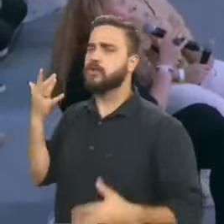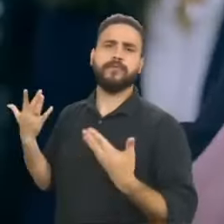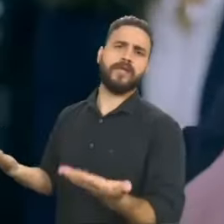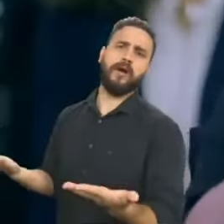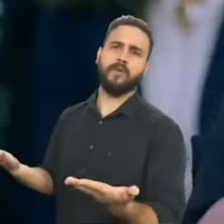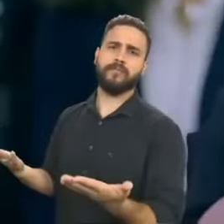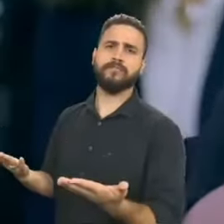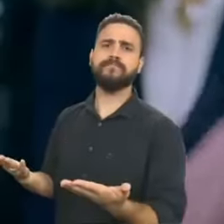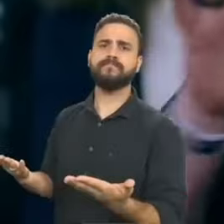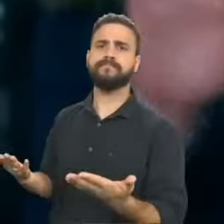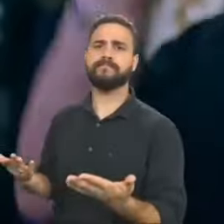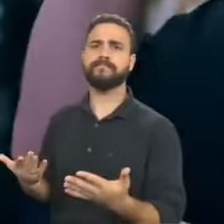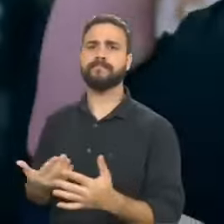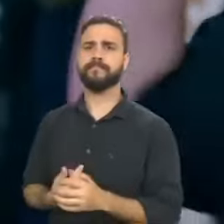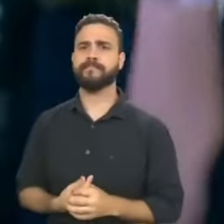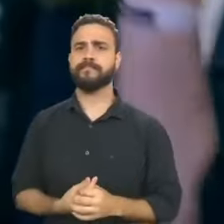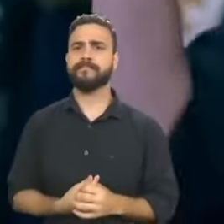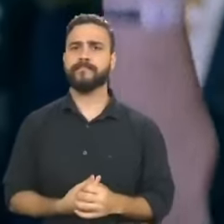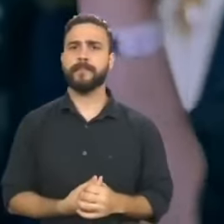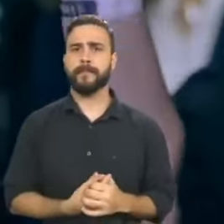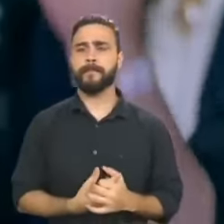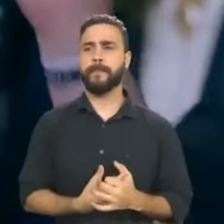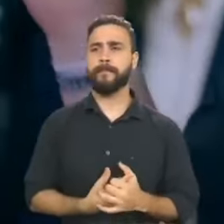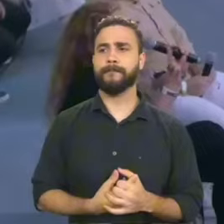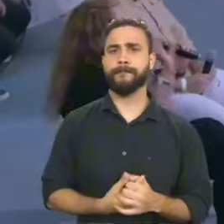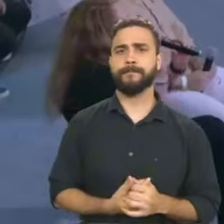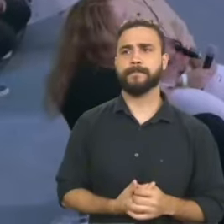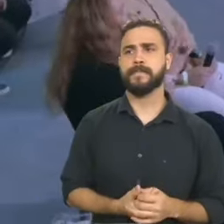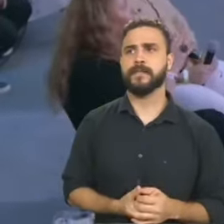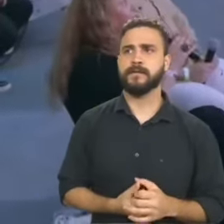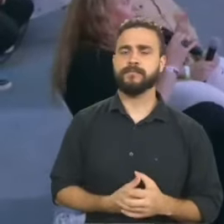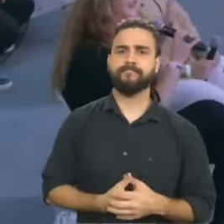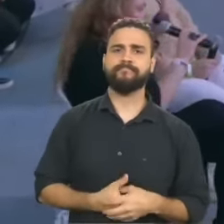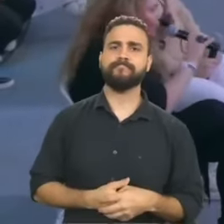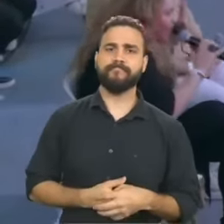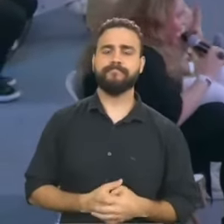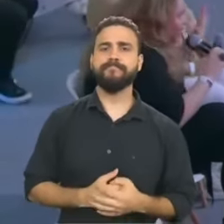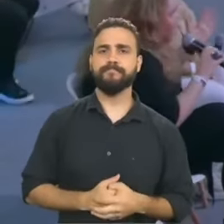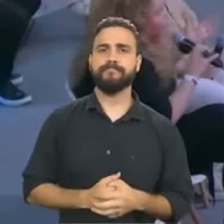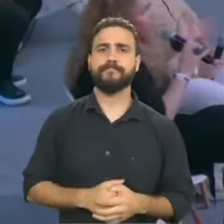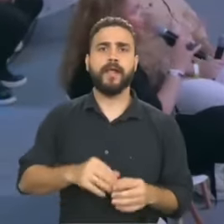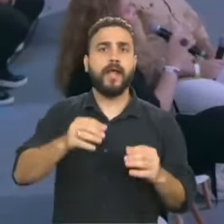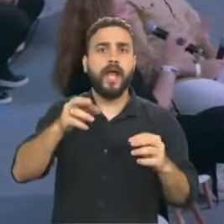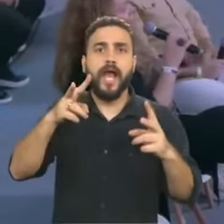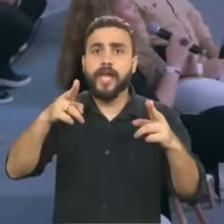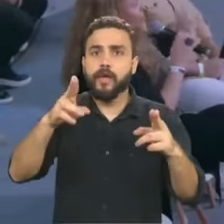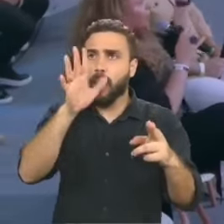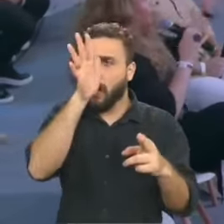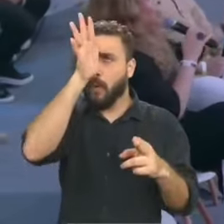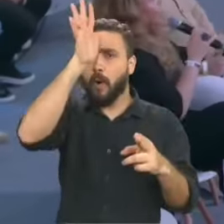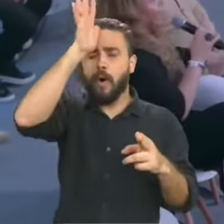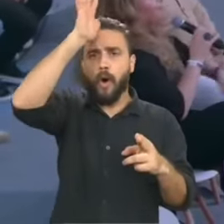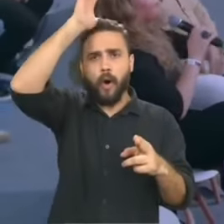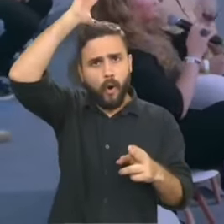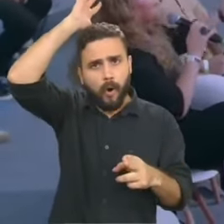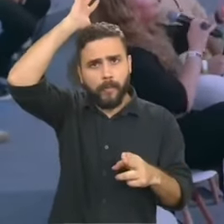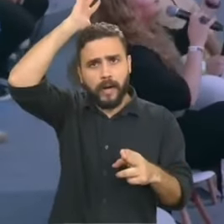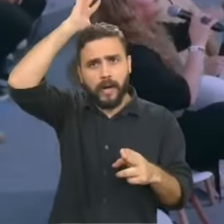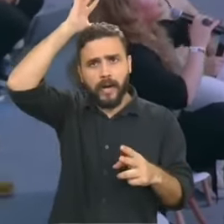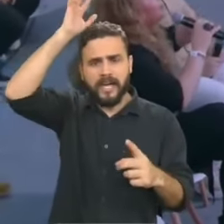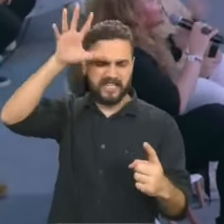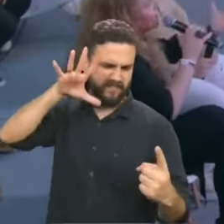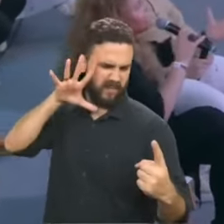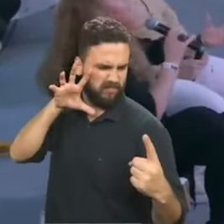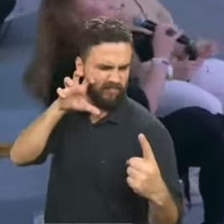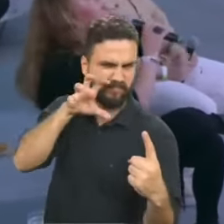falando, ah, o pessoal de Roma tem razão, aí fiquem adorando os imperadores, é tudo bem. Gente, eles falavam, não vou adorar, me mata,